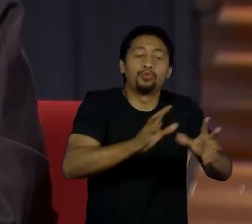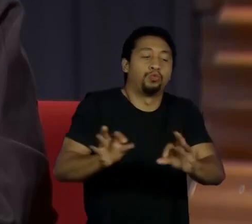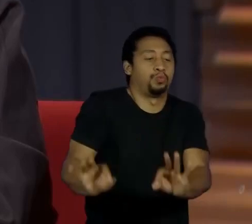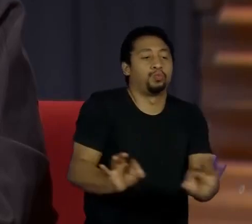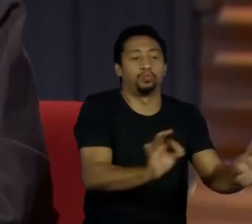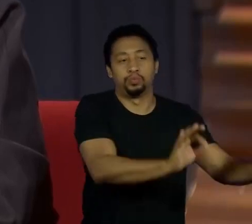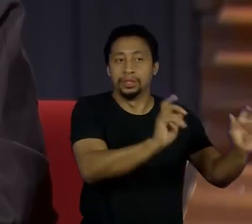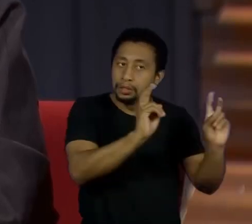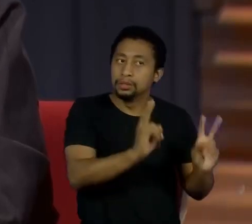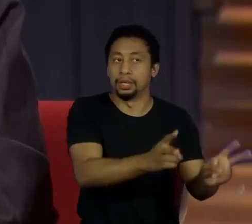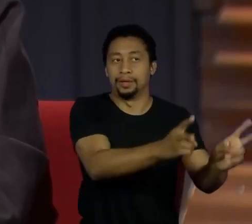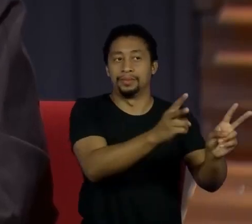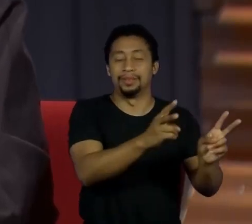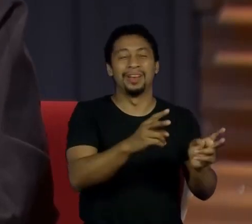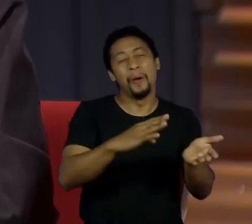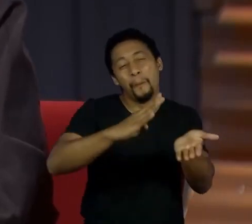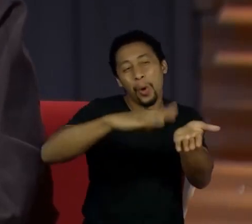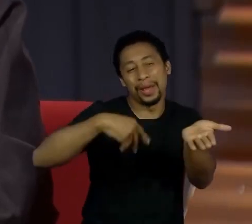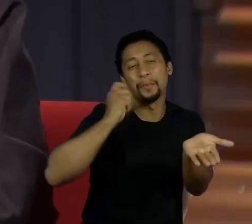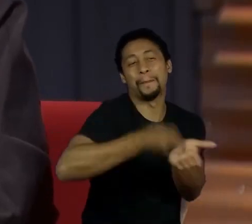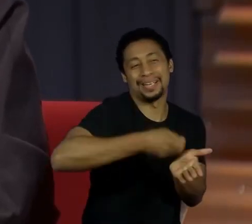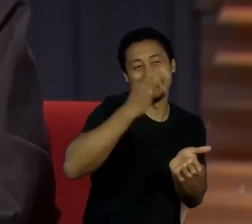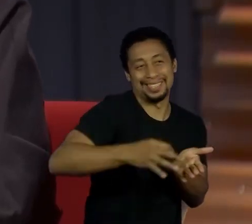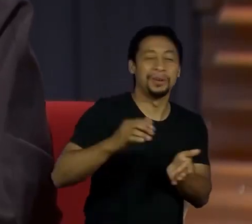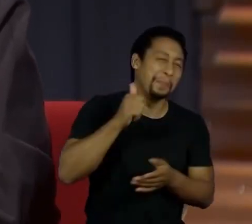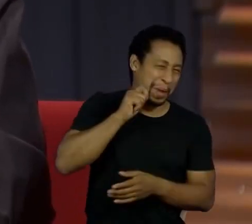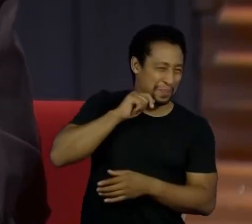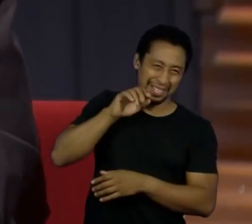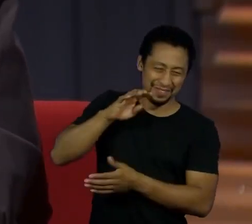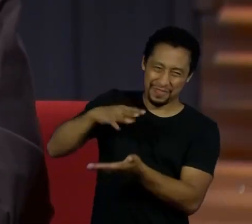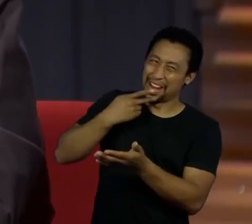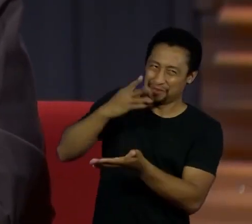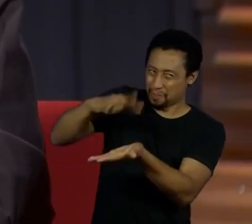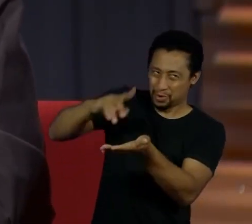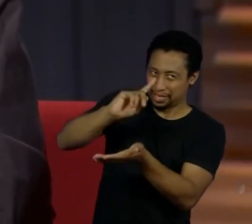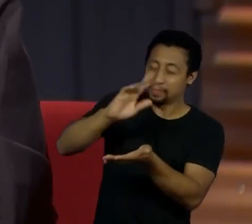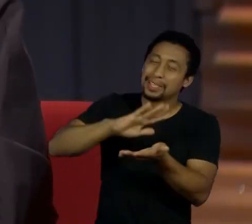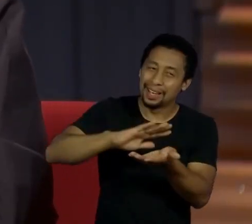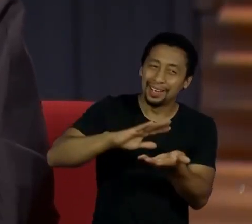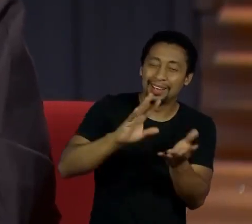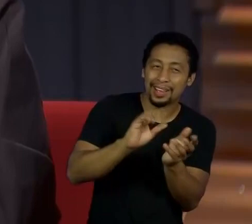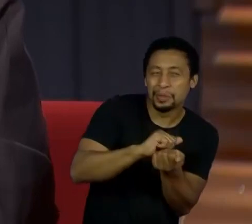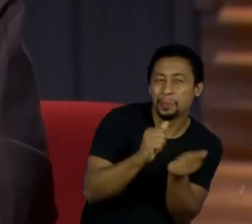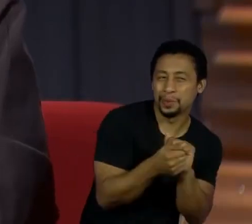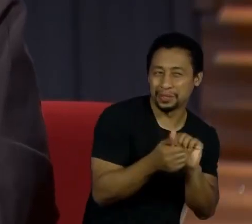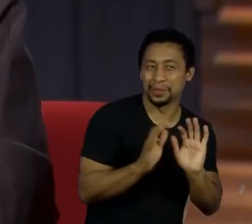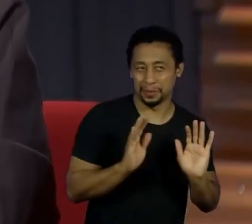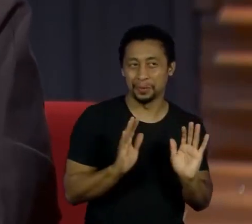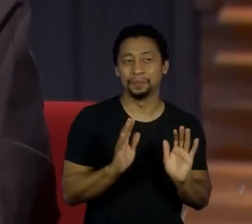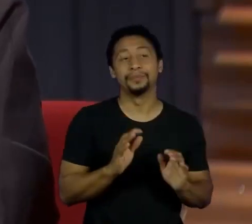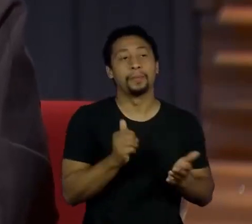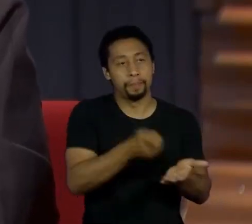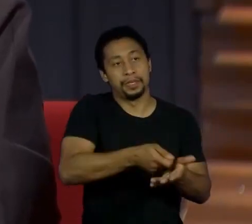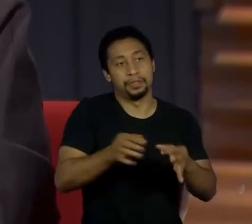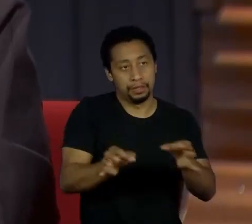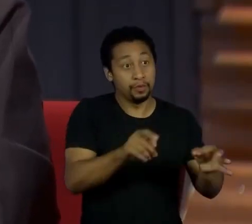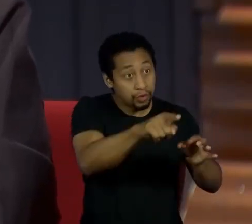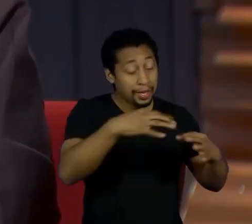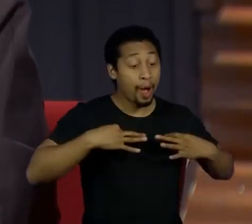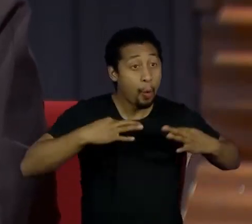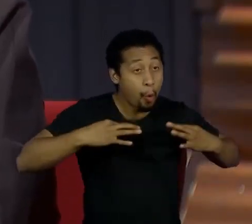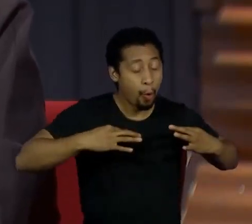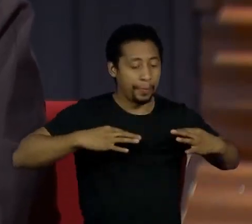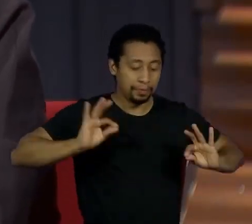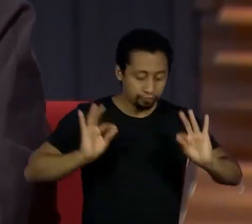não usava né E você tem que estar sempre arrumado porque quando olharem para você